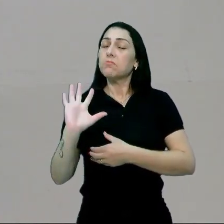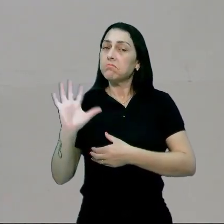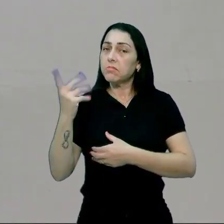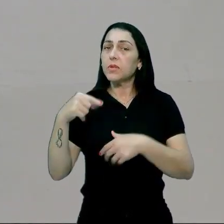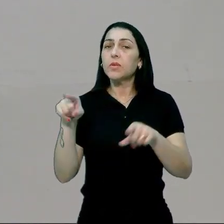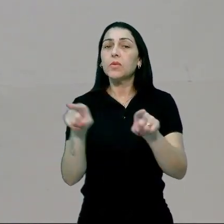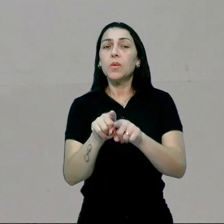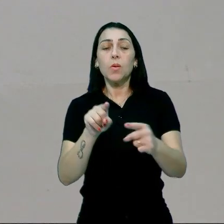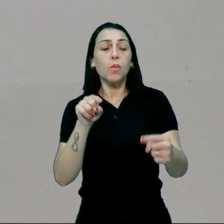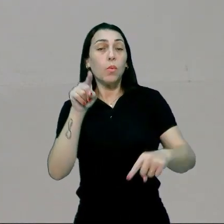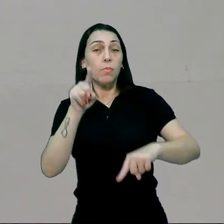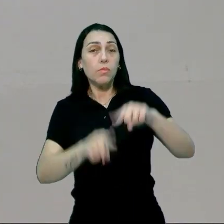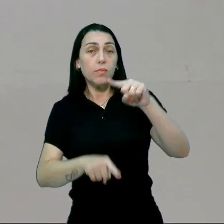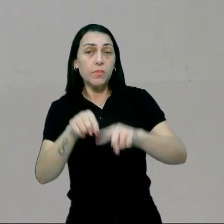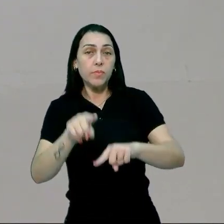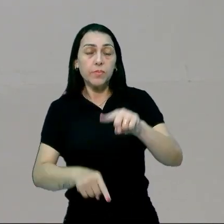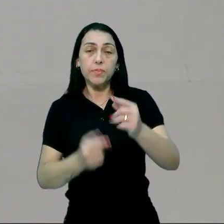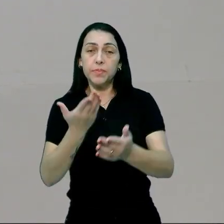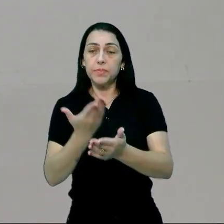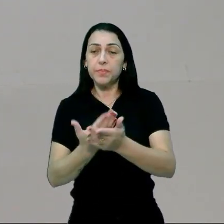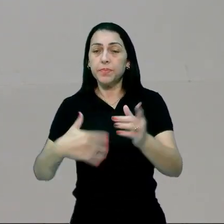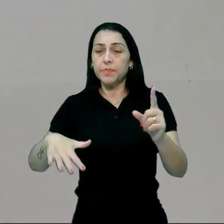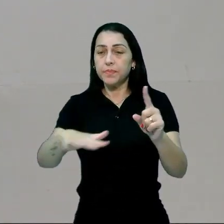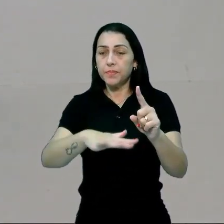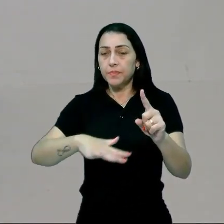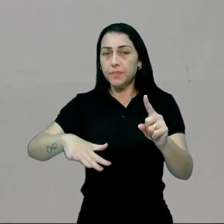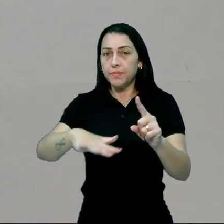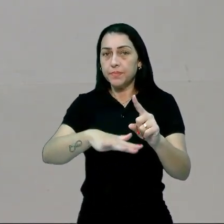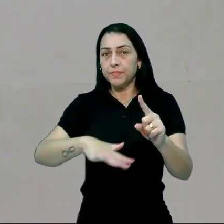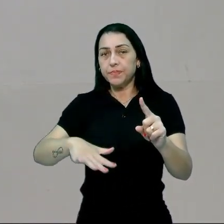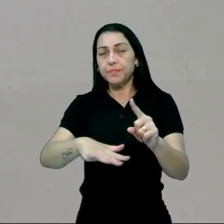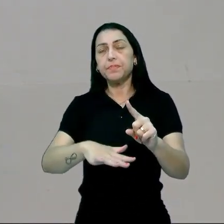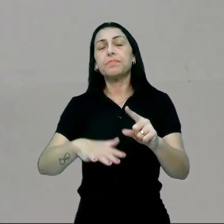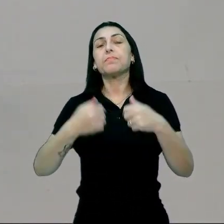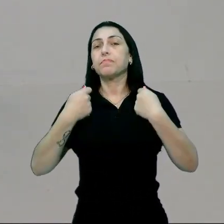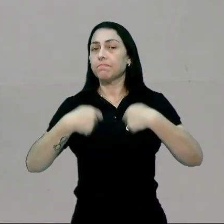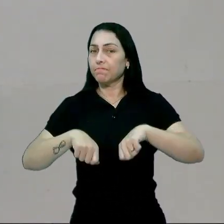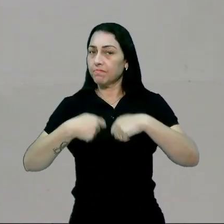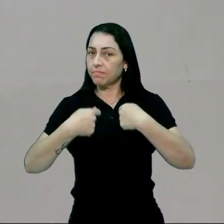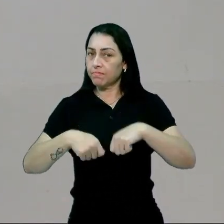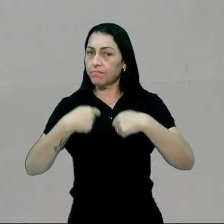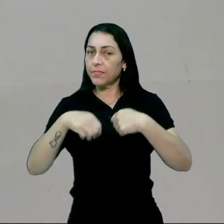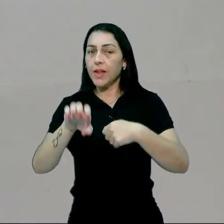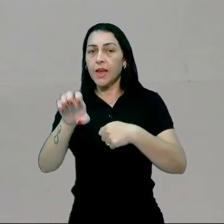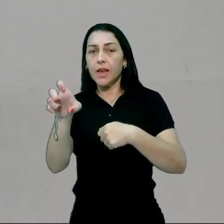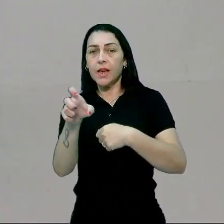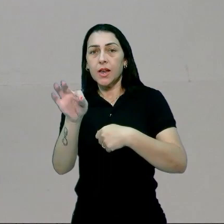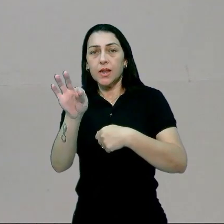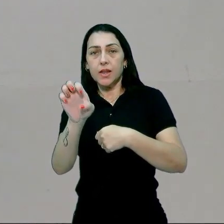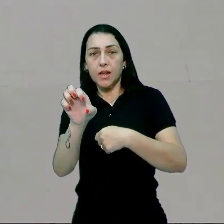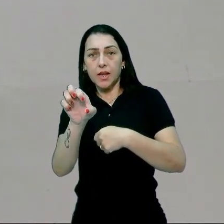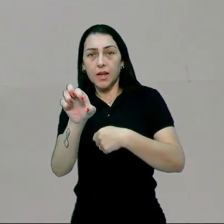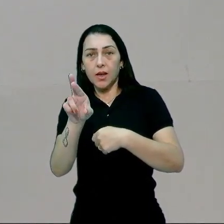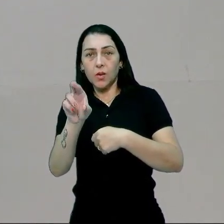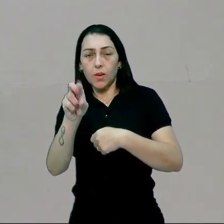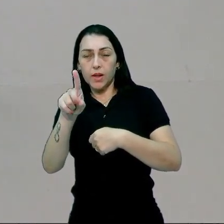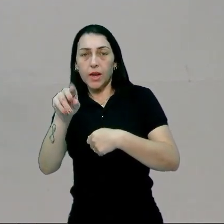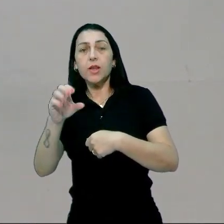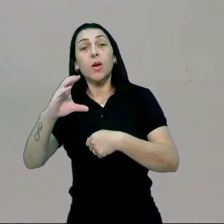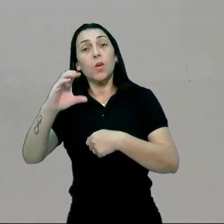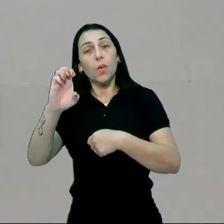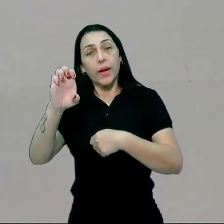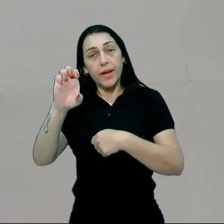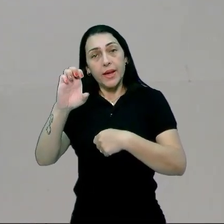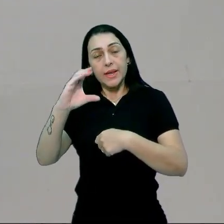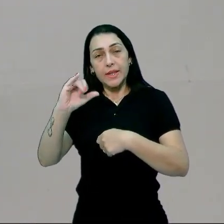seja objeto de estudo da sociologia, é necessário a exterioridade, a